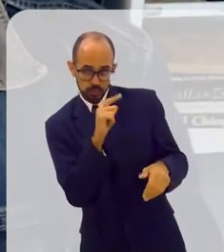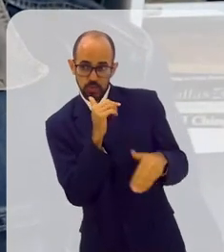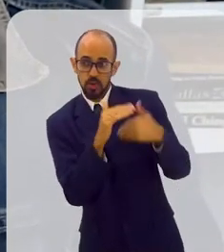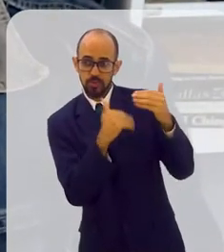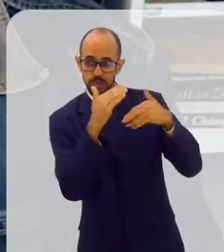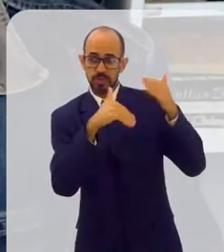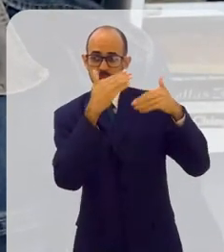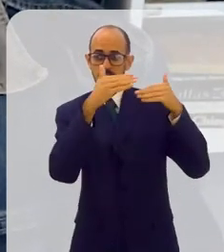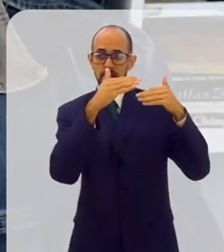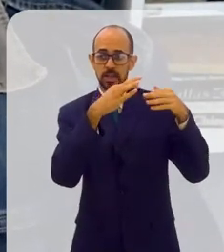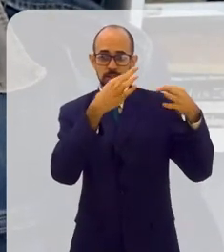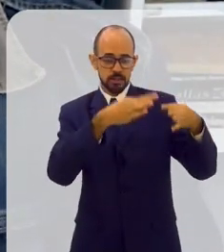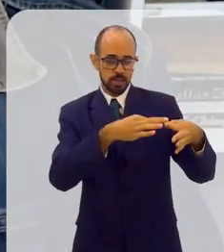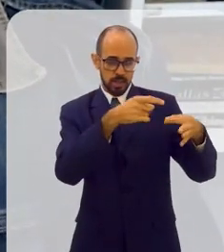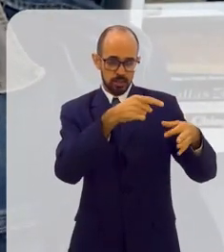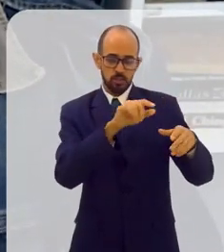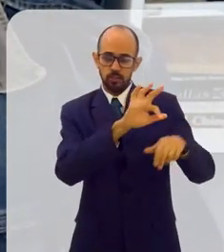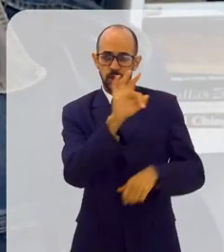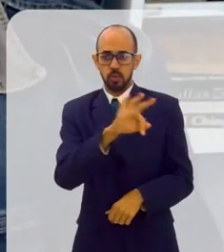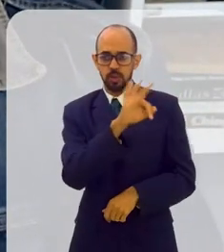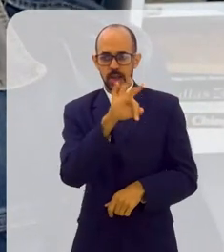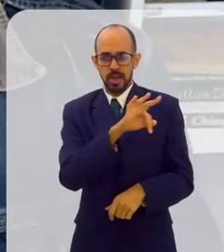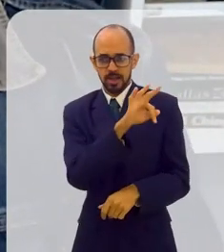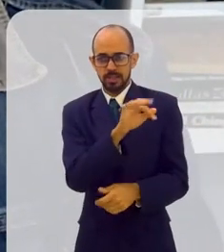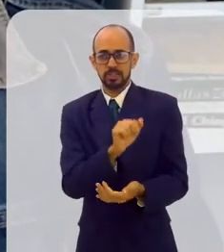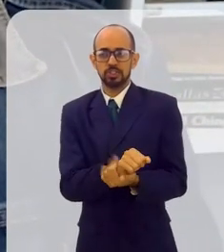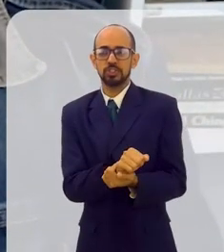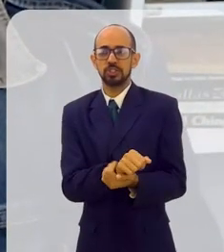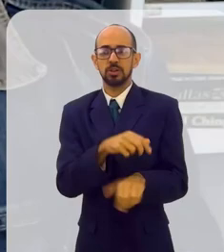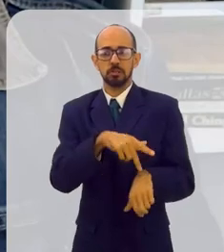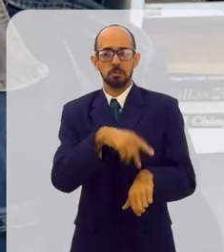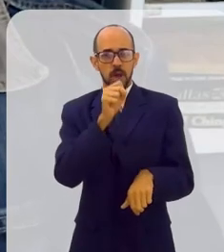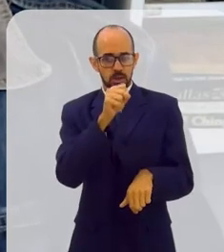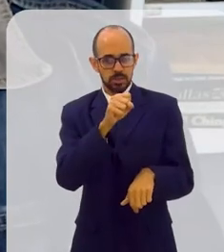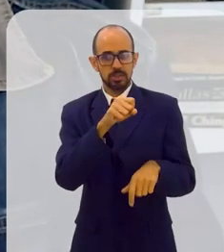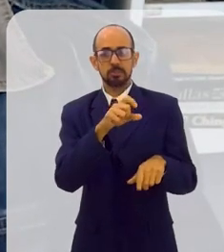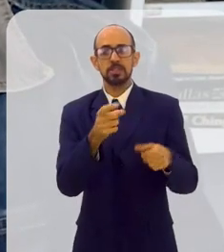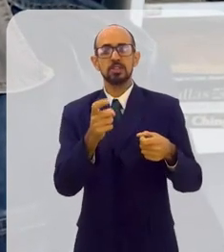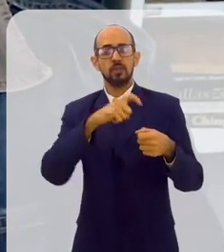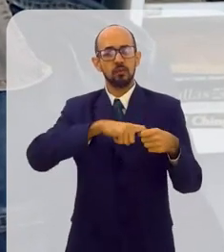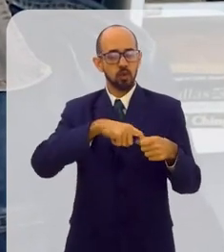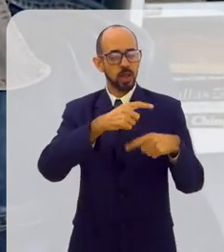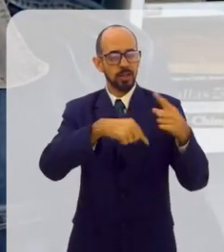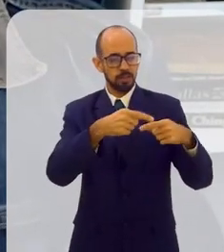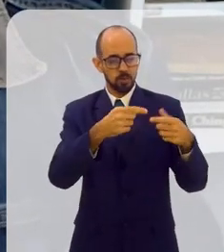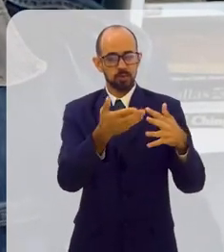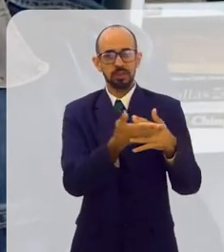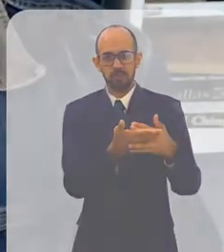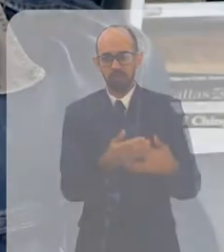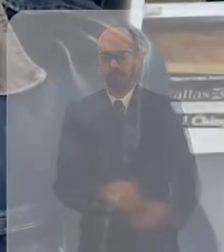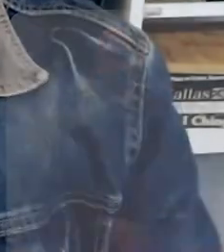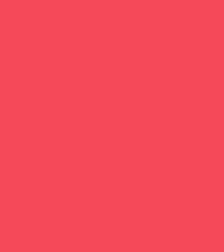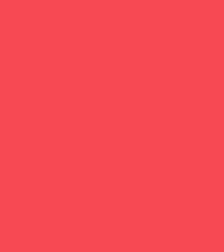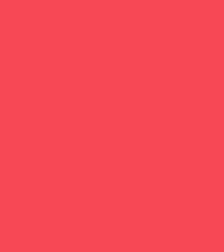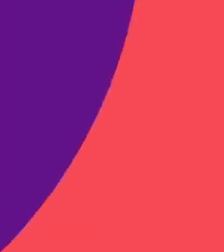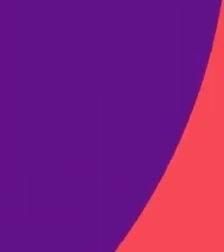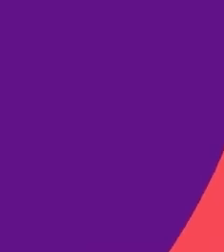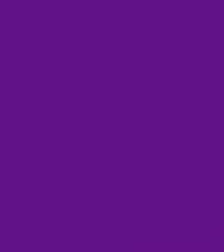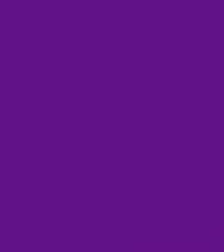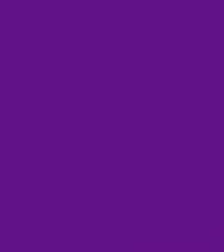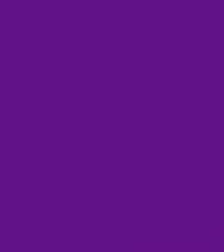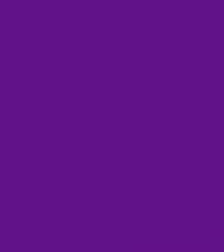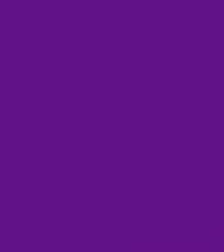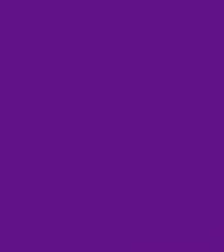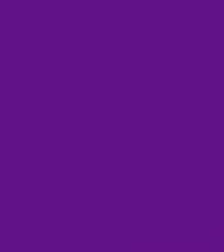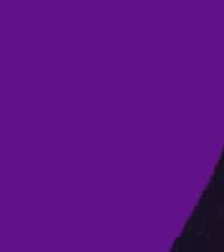conseguiu avançar, conseguiu ir para o ensino superior, fazer pós-graduação. Mas nós vamos retomar esse tema no próximo bloco.